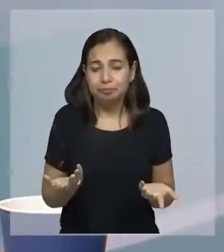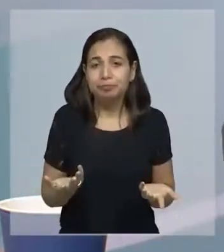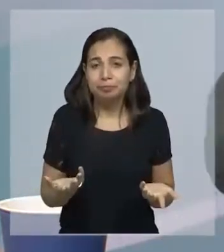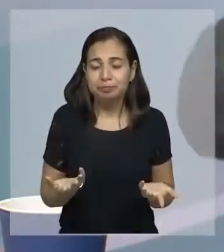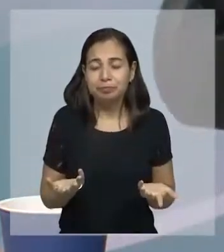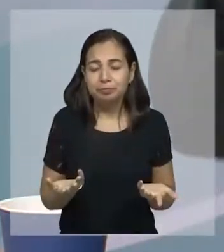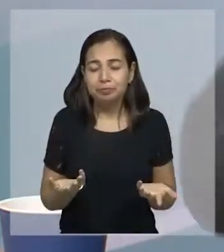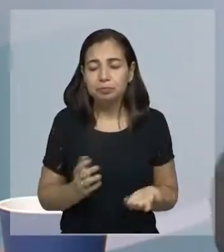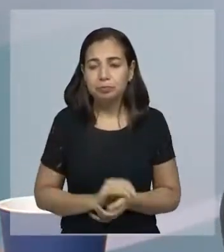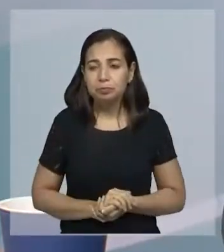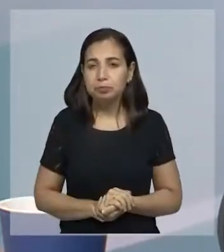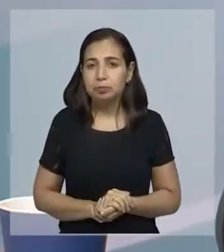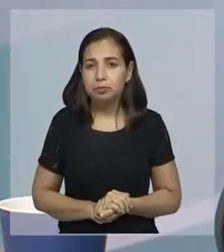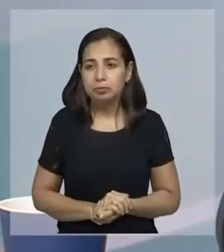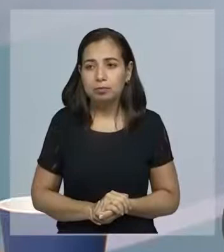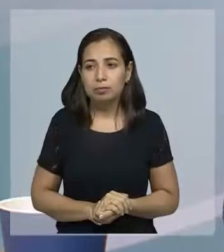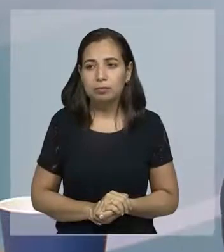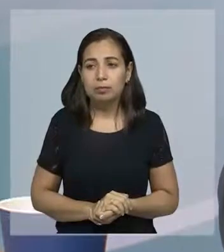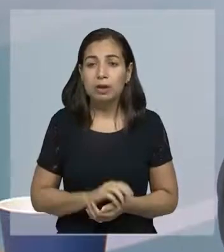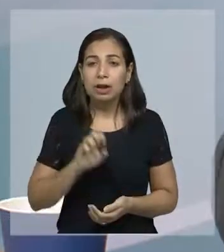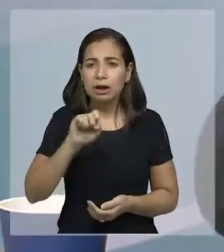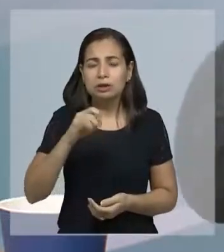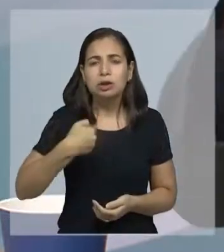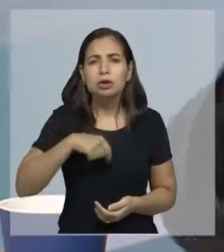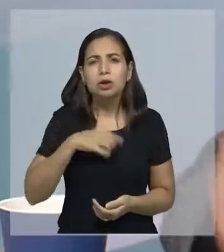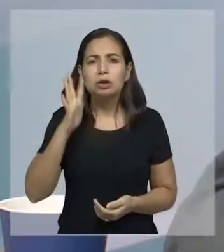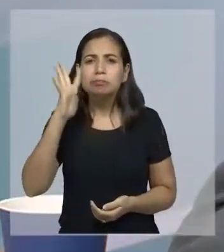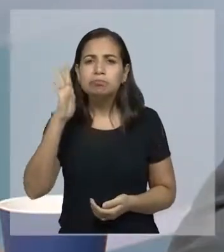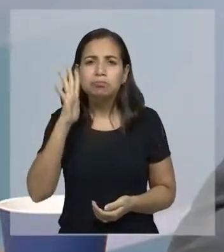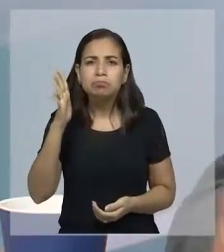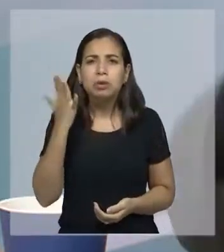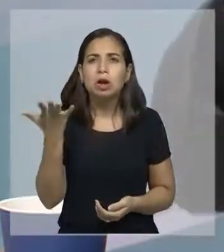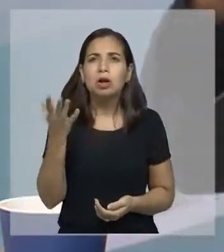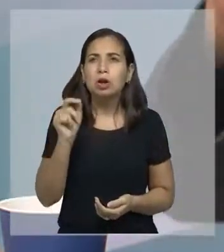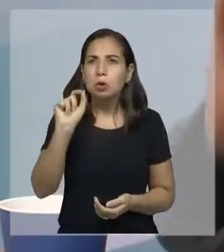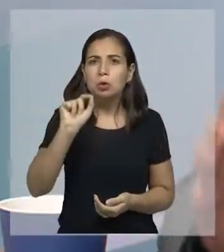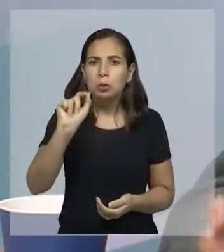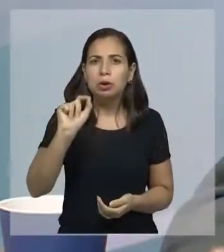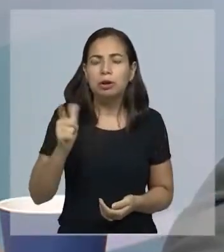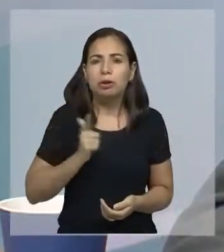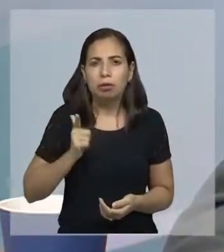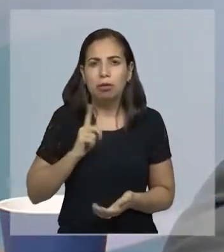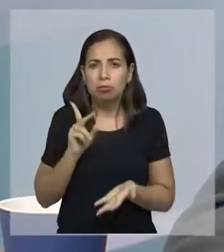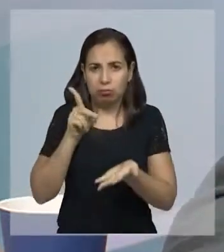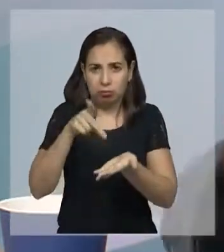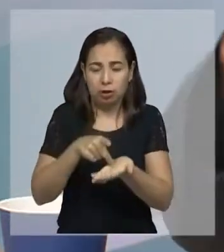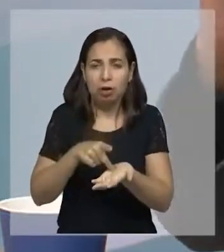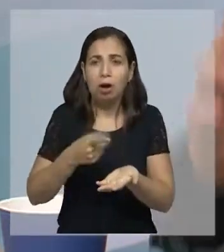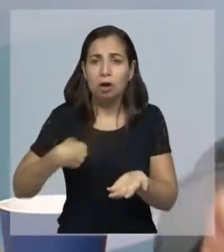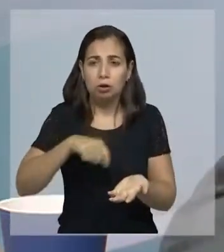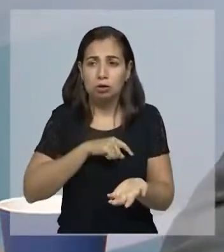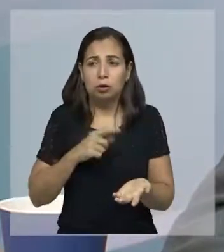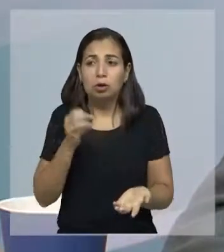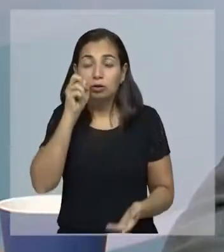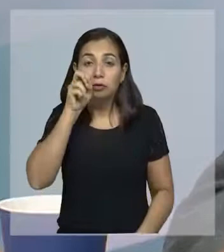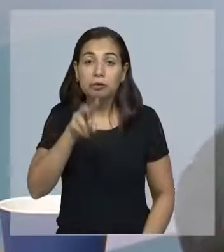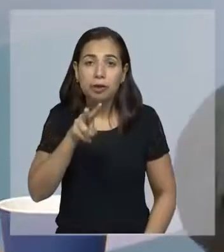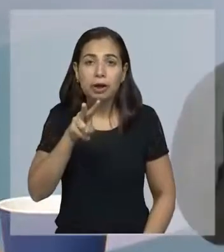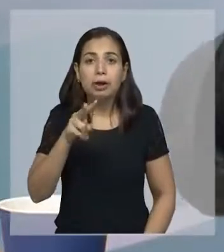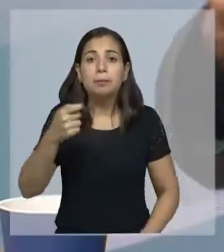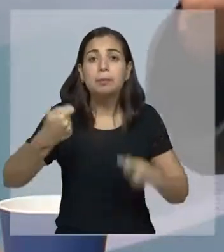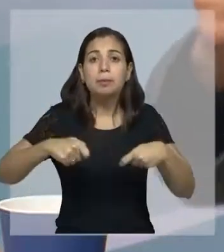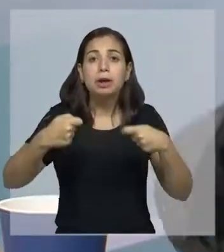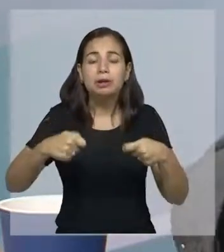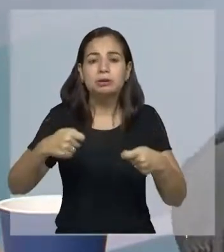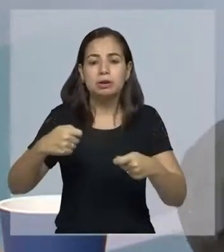se a gente pensa numa certa linearidade, a tendência é a gente ir mesmo para o espaço, né? Para não dizer o abismo. Se a gente